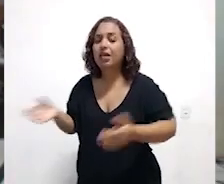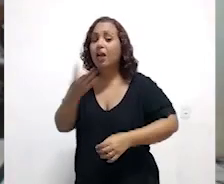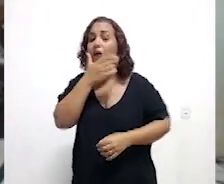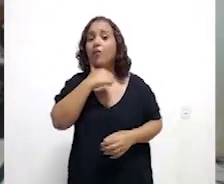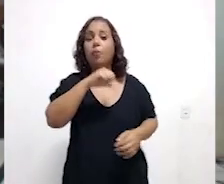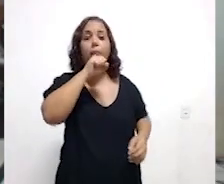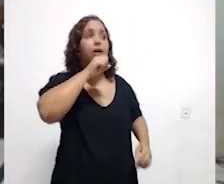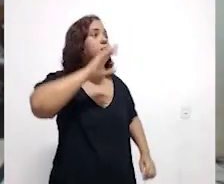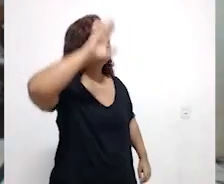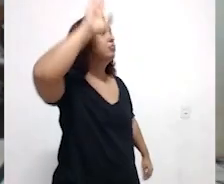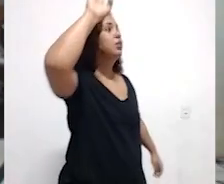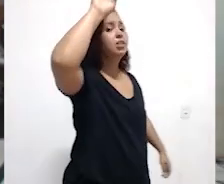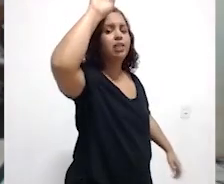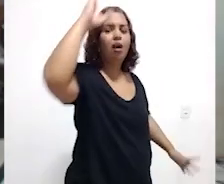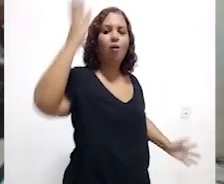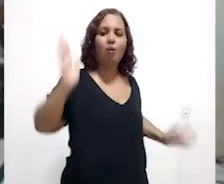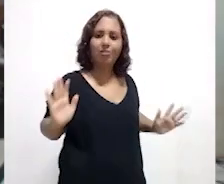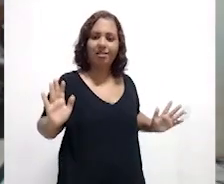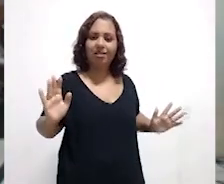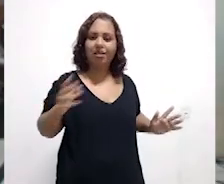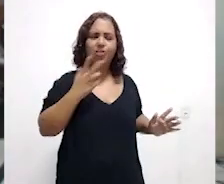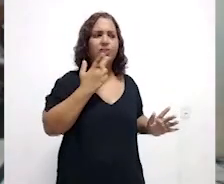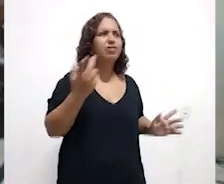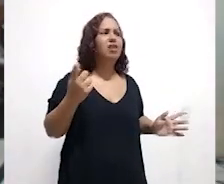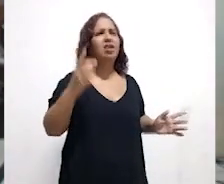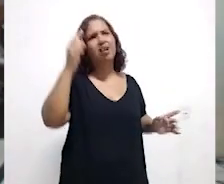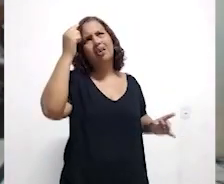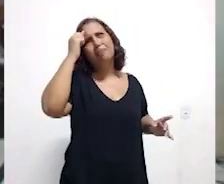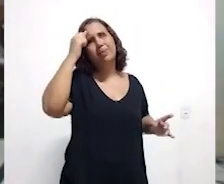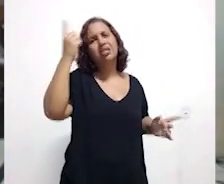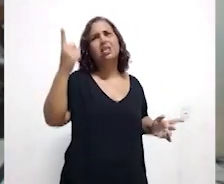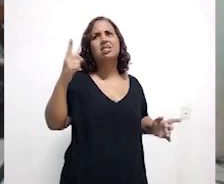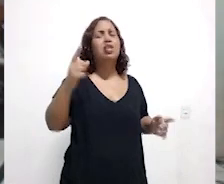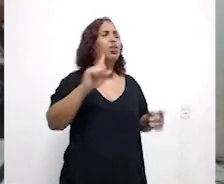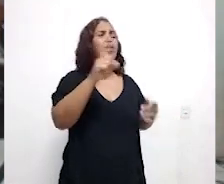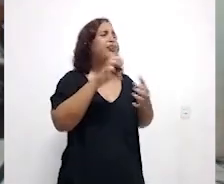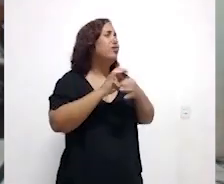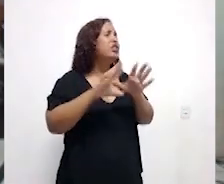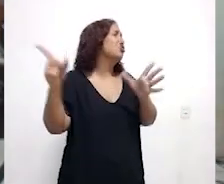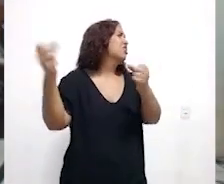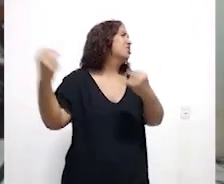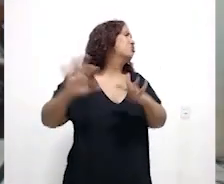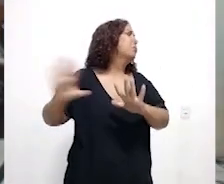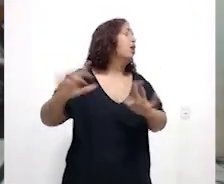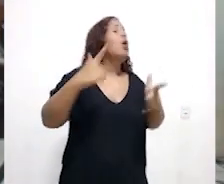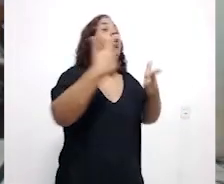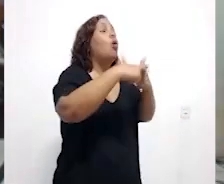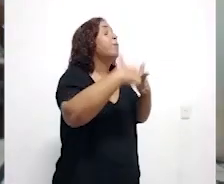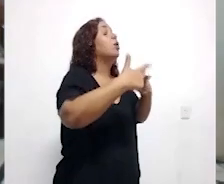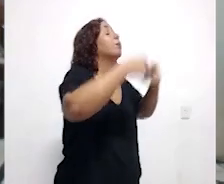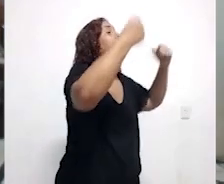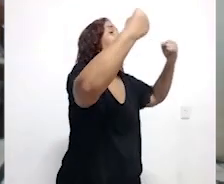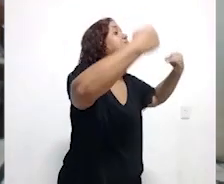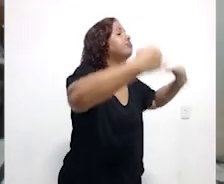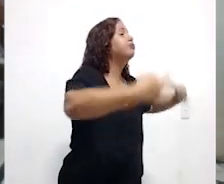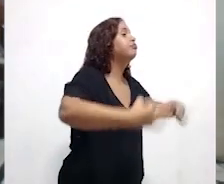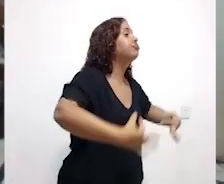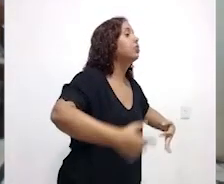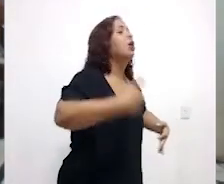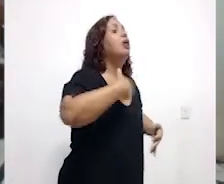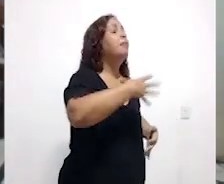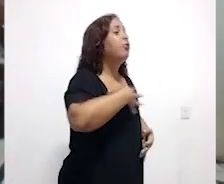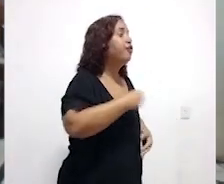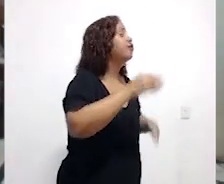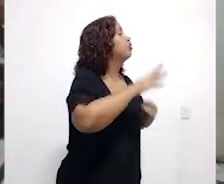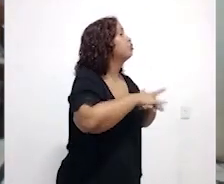vou nem deixar eles explicar. Ó, Senhor, o problema aqui é esse. Meu filho está doente,